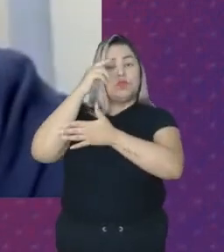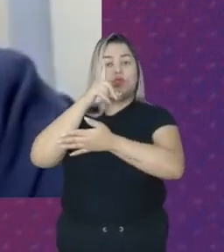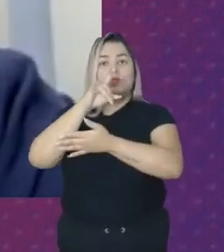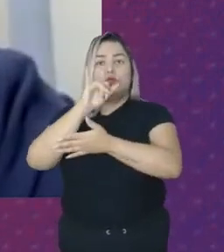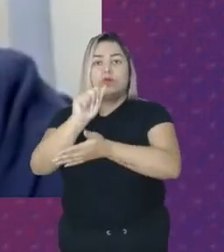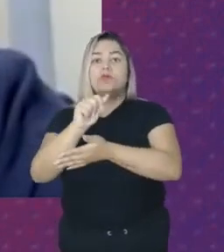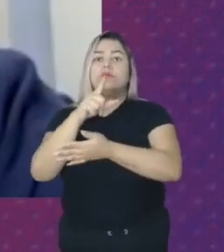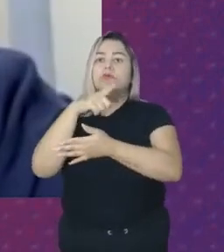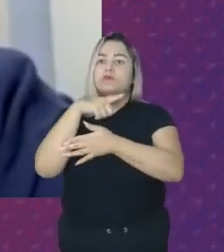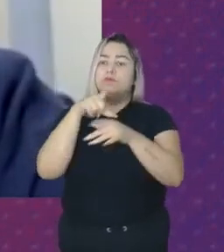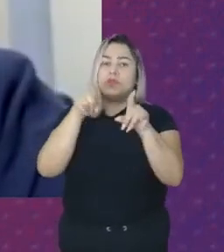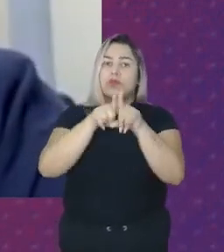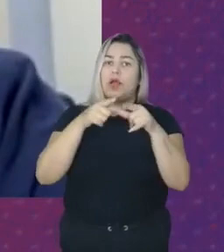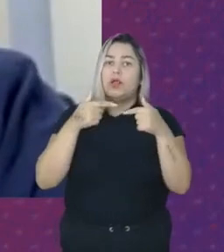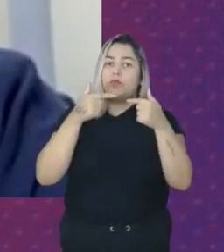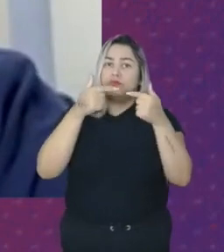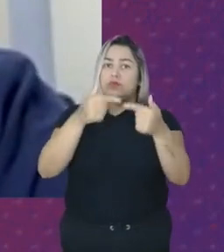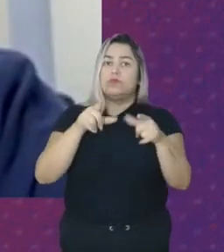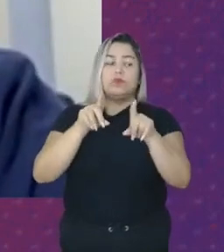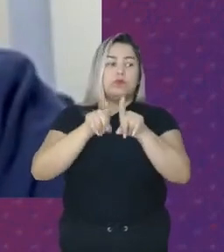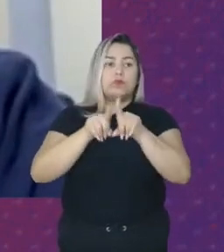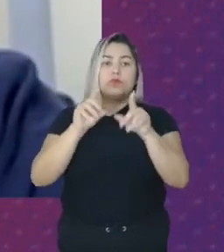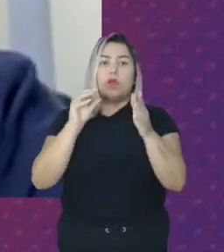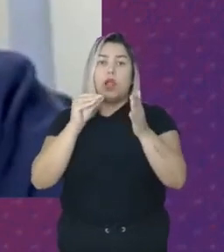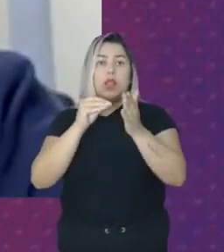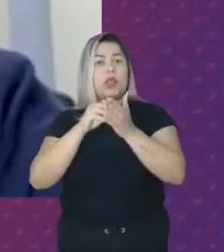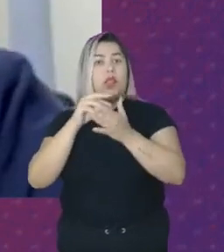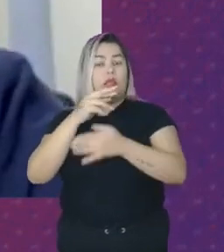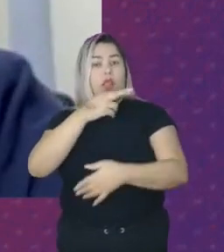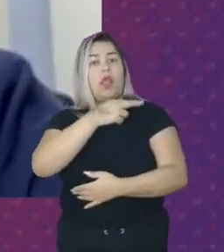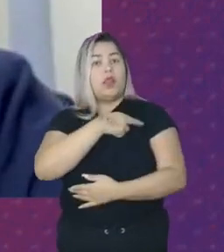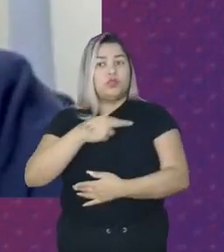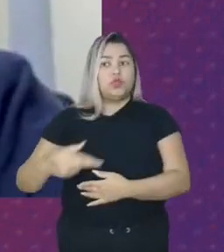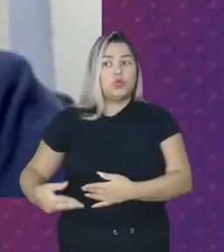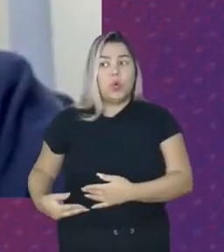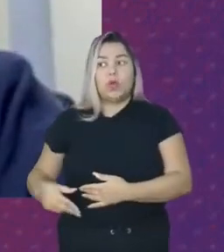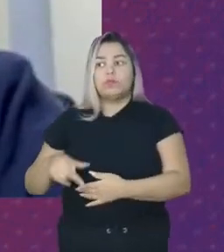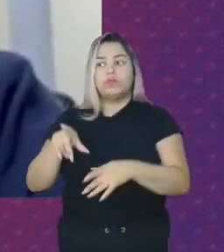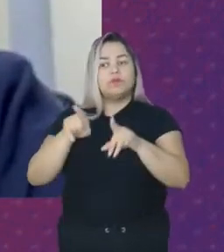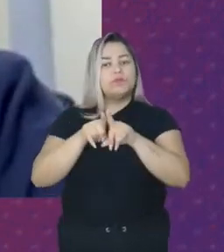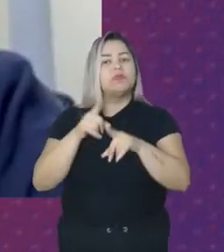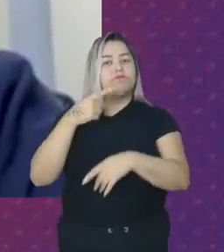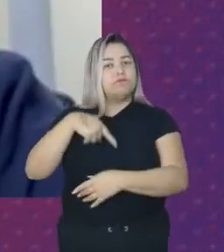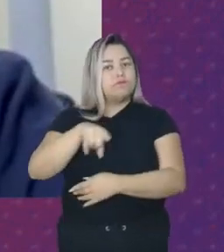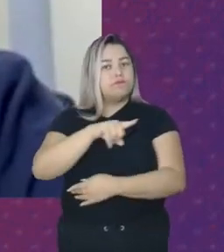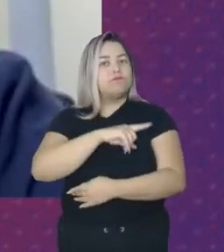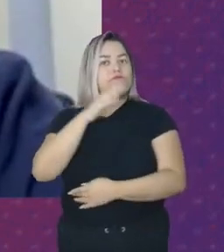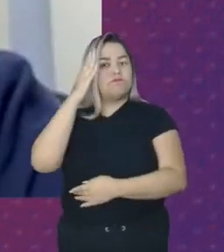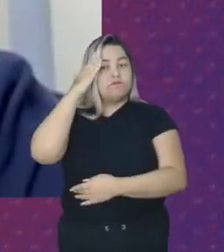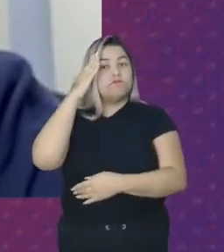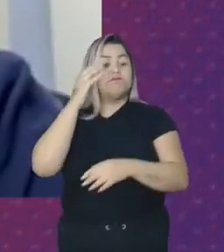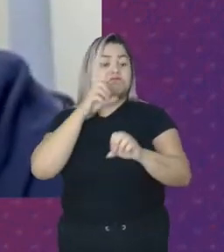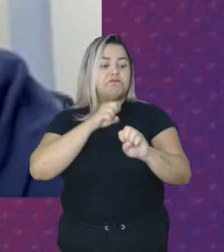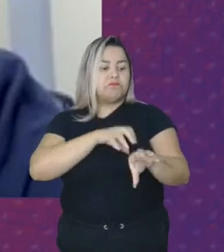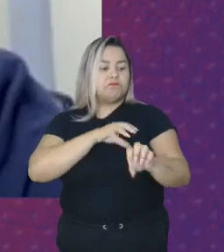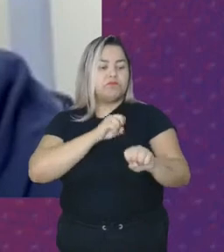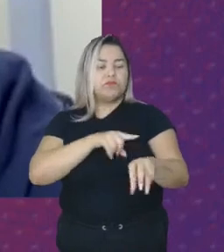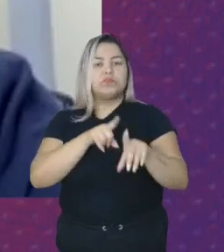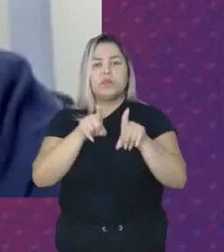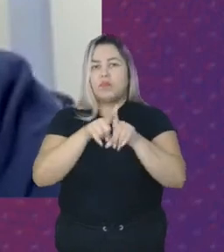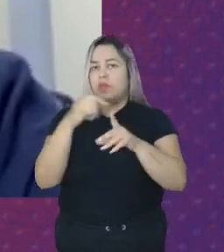em que a gente marca a luta contra a intolerância religiosa, e nós sabemos que a educação ela tem um